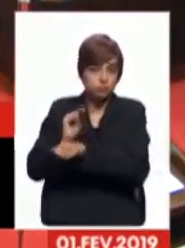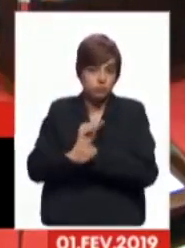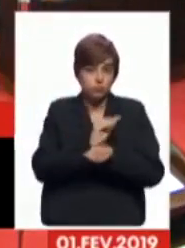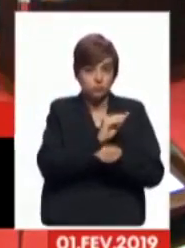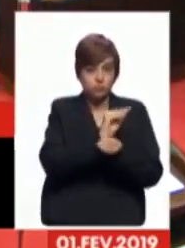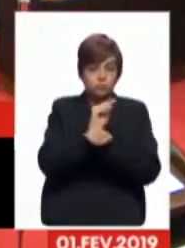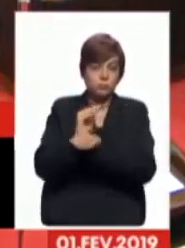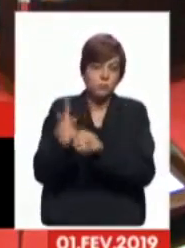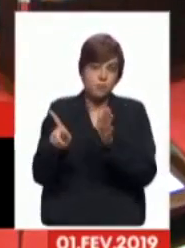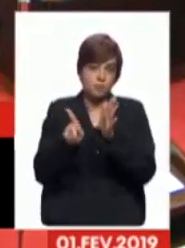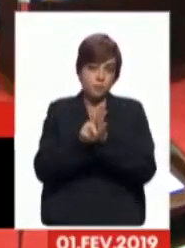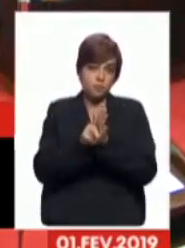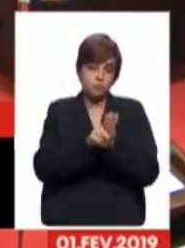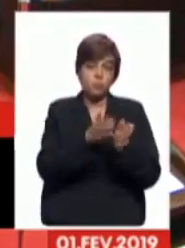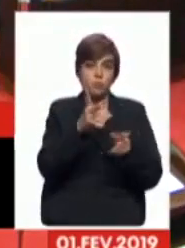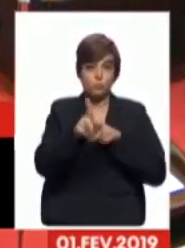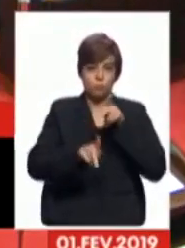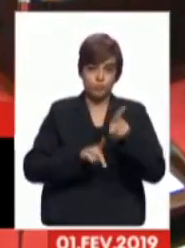públicas.